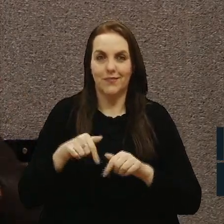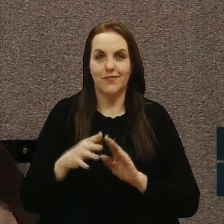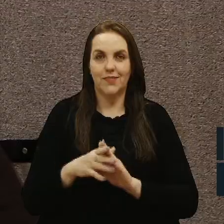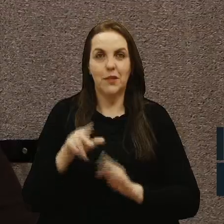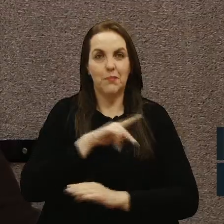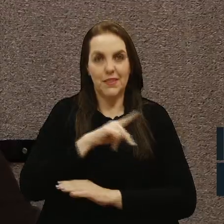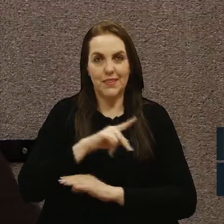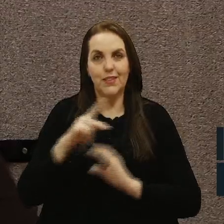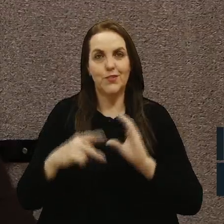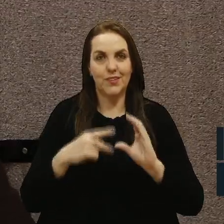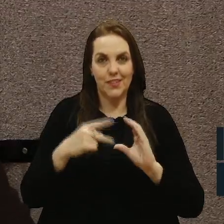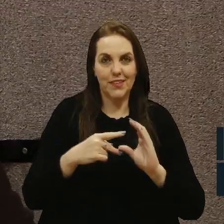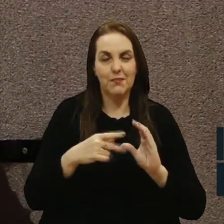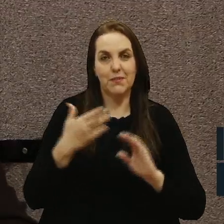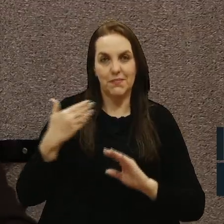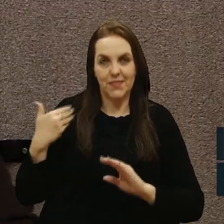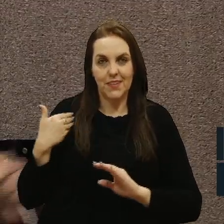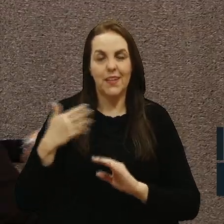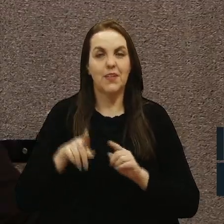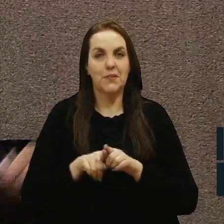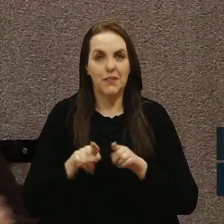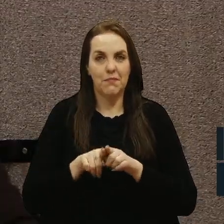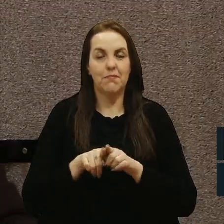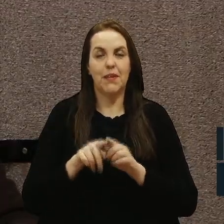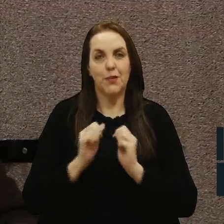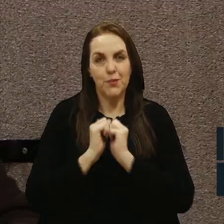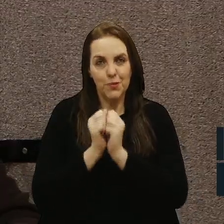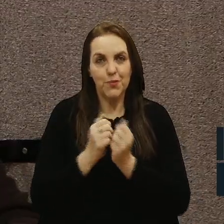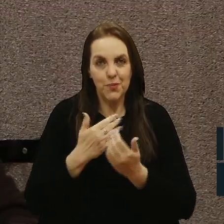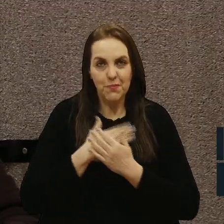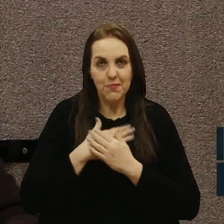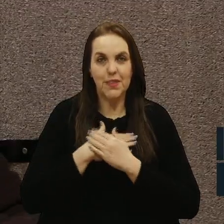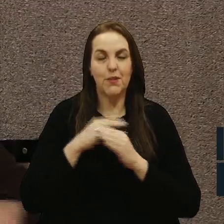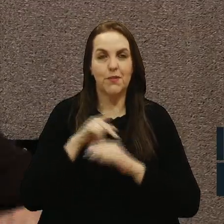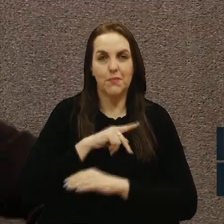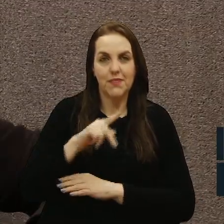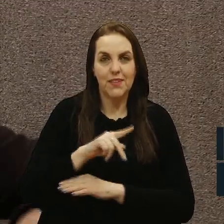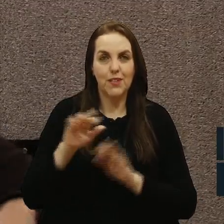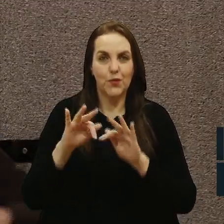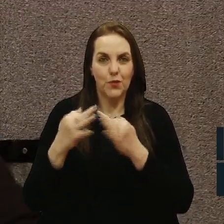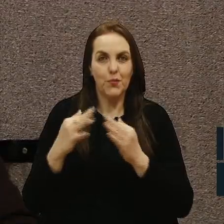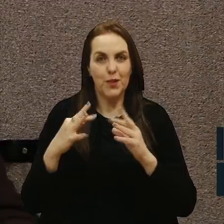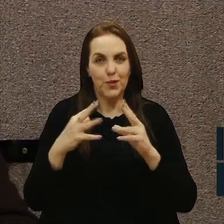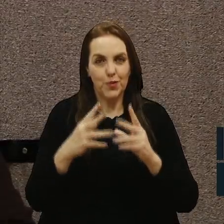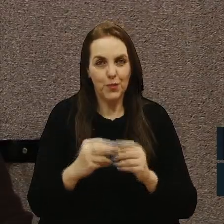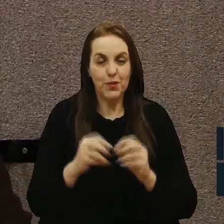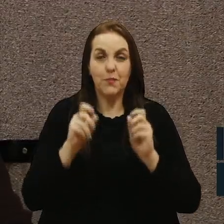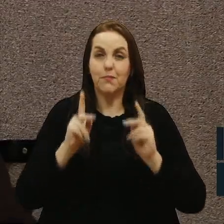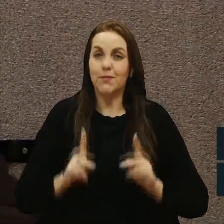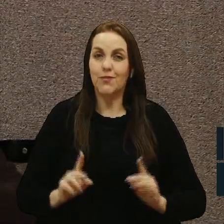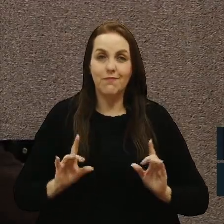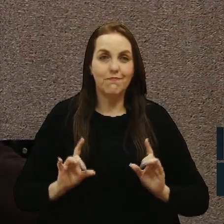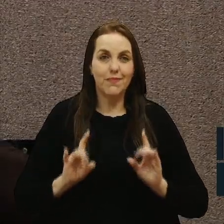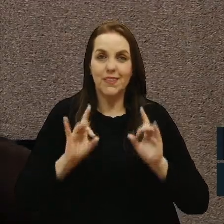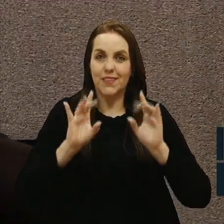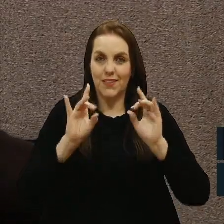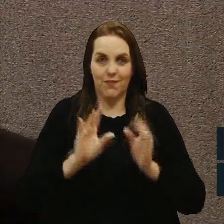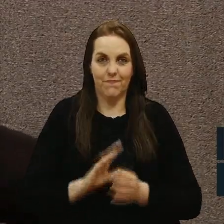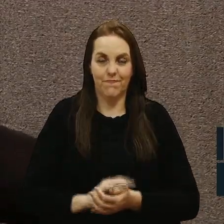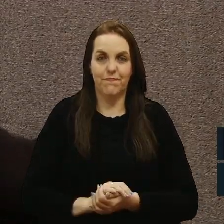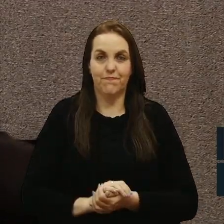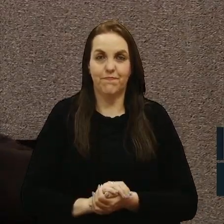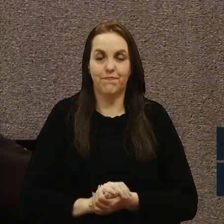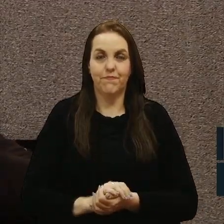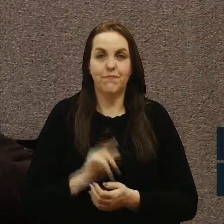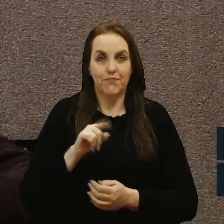presidente da Câmara, já esteve lá na presidência junto comigo, com a família toda. E é uma pessoa muito especial, sem dúvida nenhuma. E